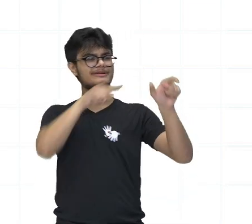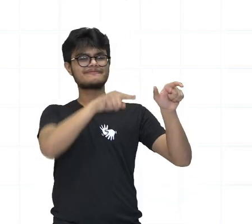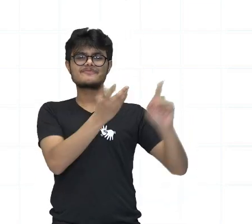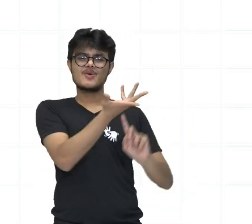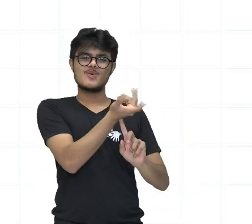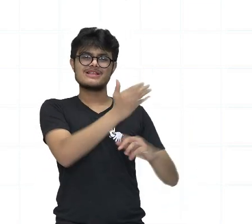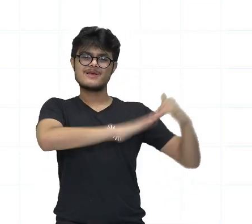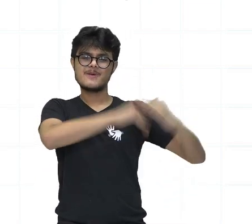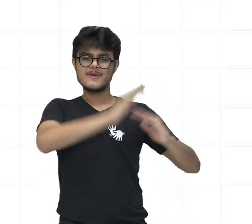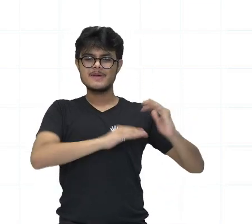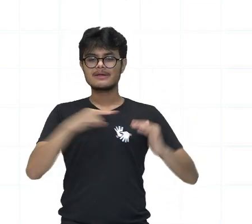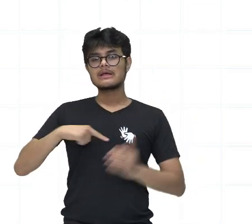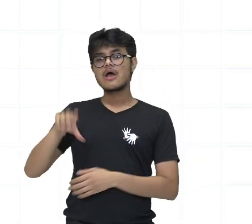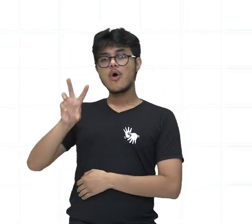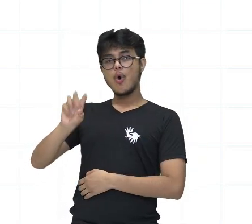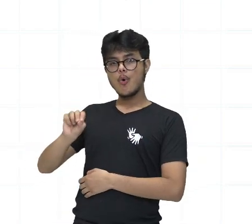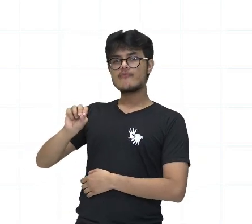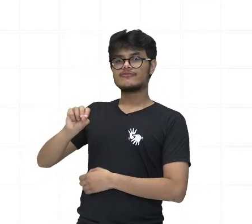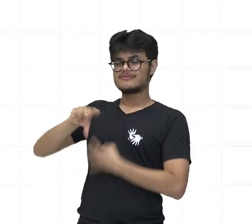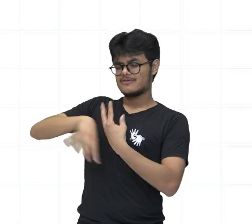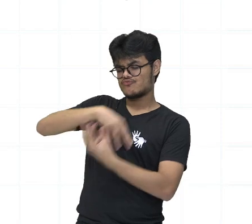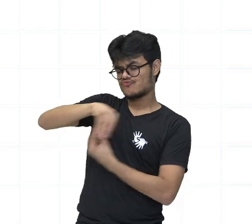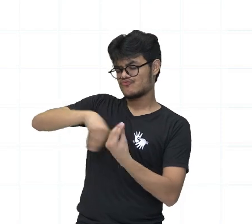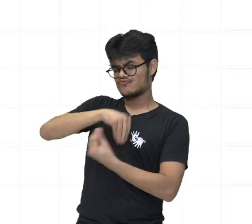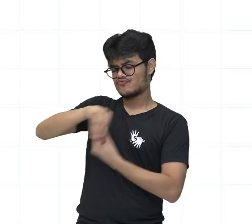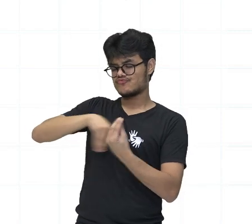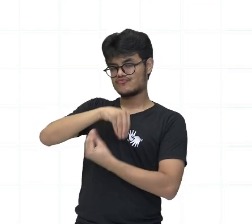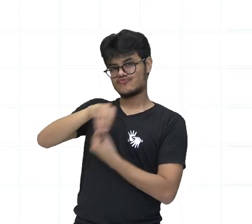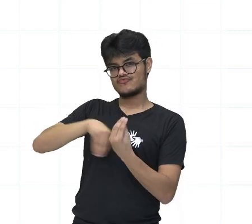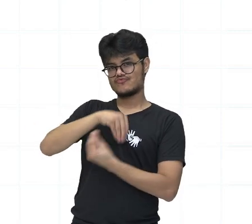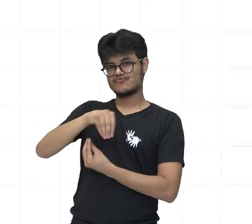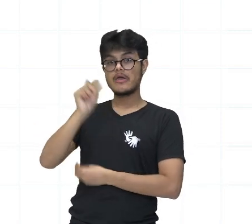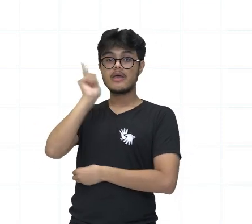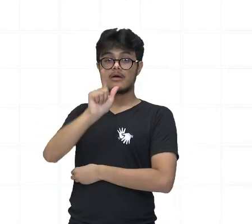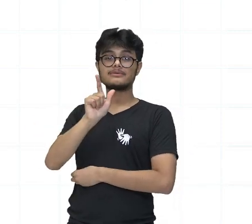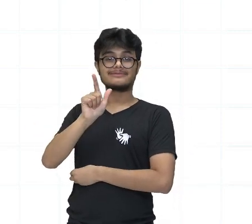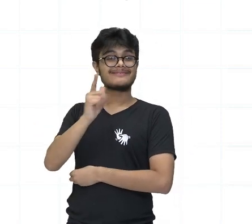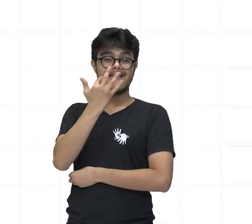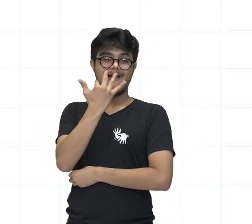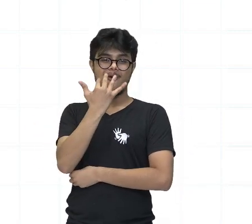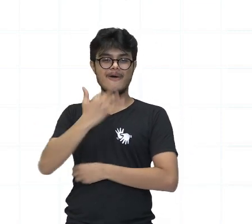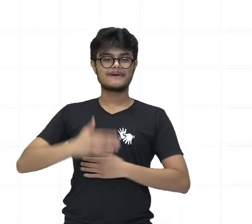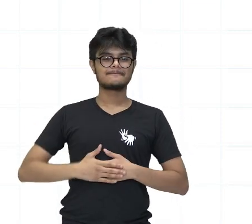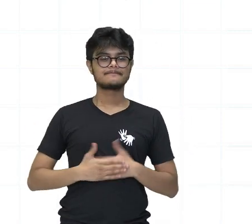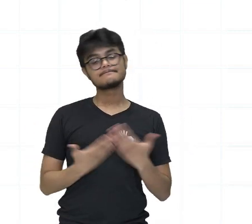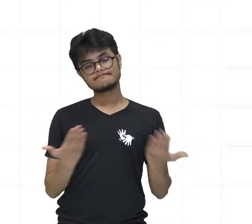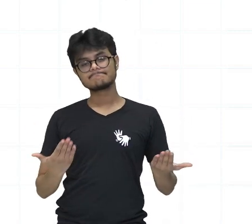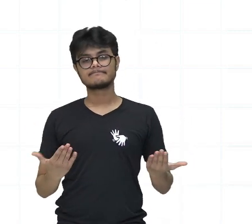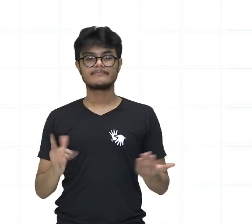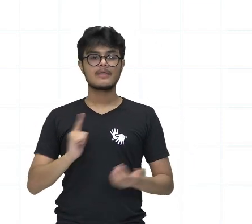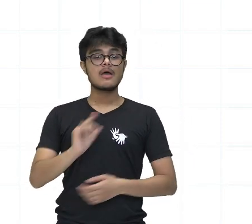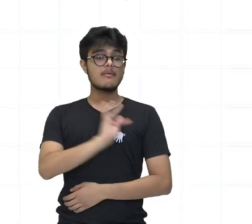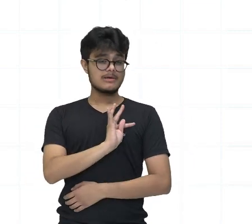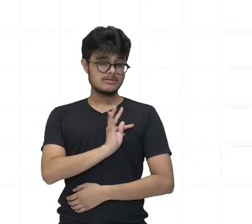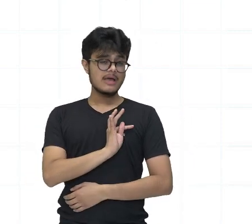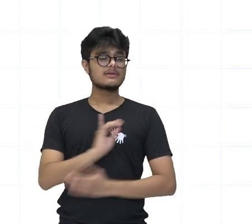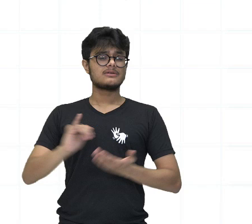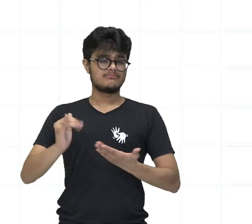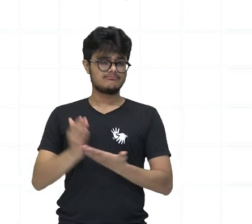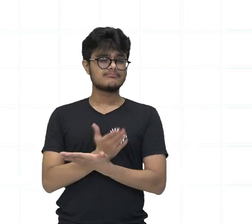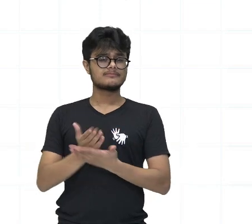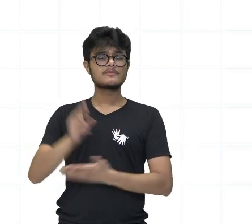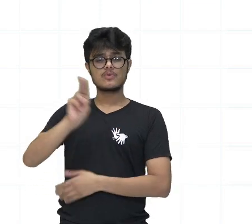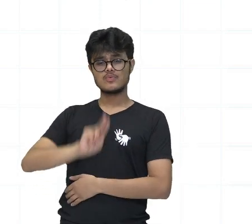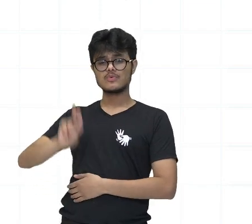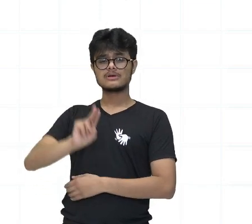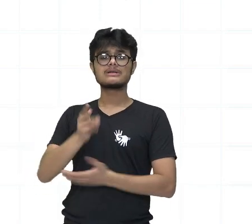e mistura com gema de ovo para que seja o aglutinante. Essa foi uma técnica amplamente